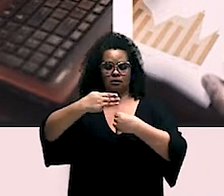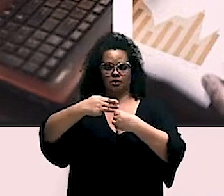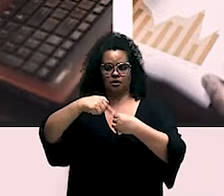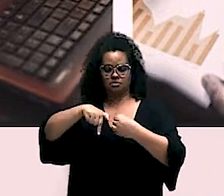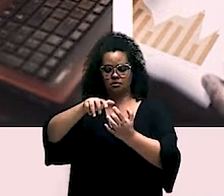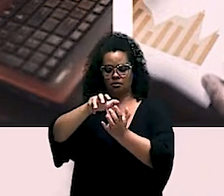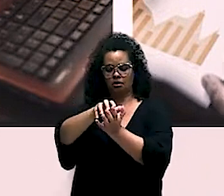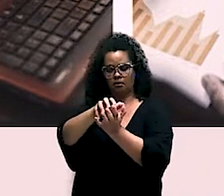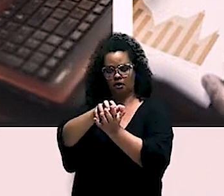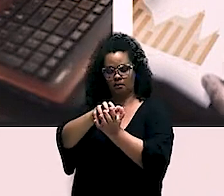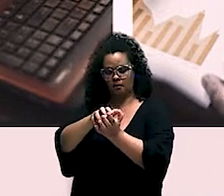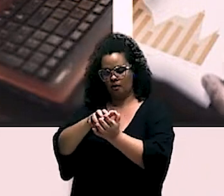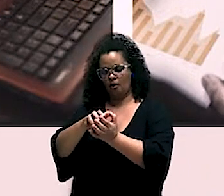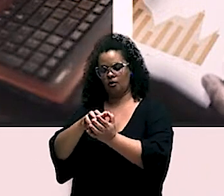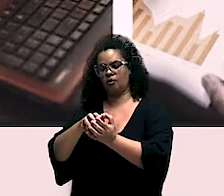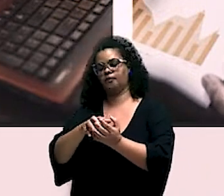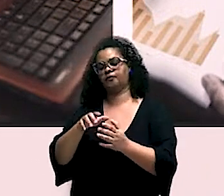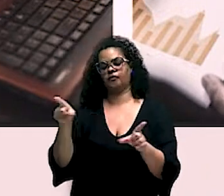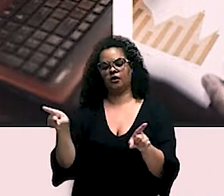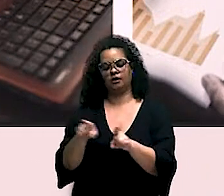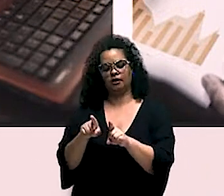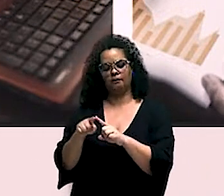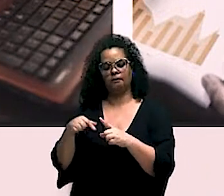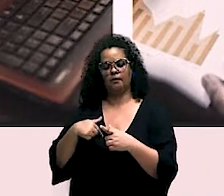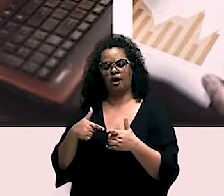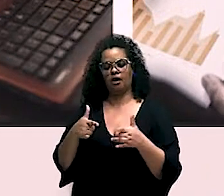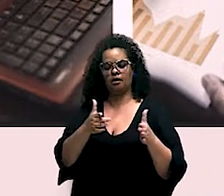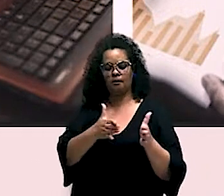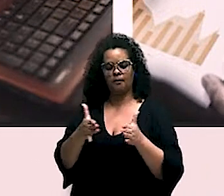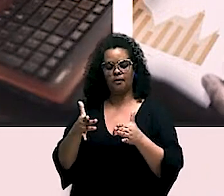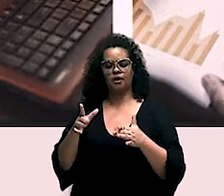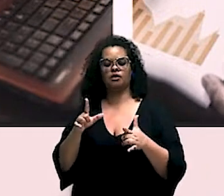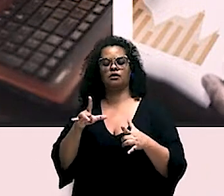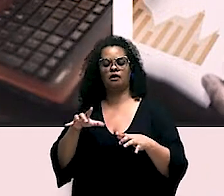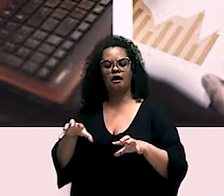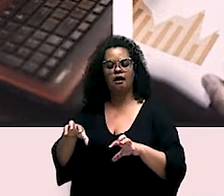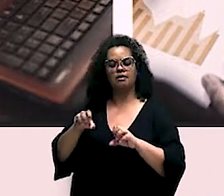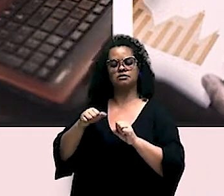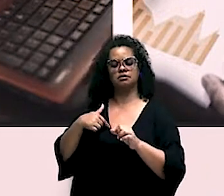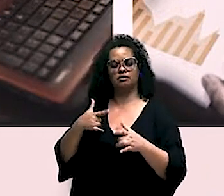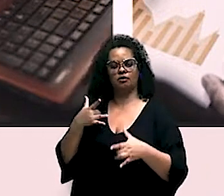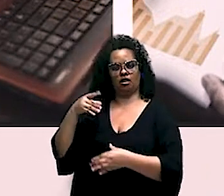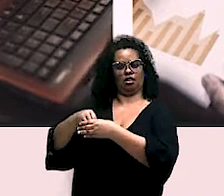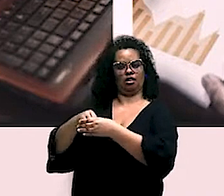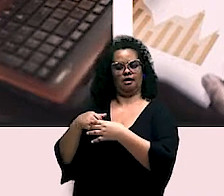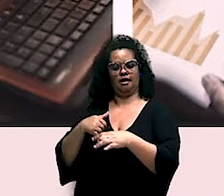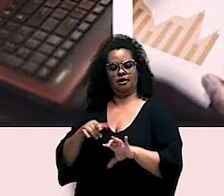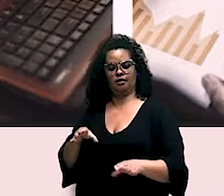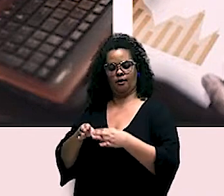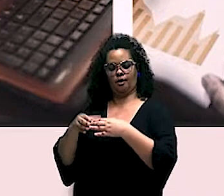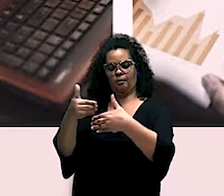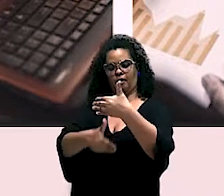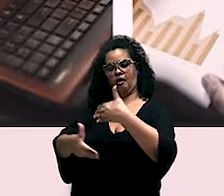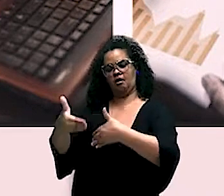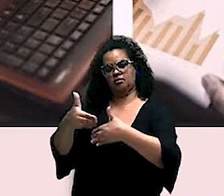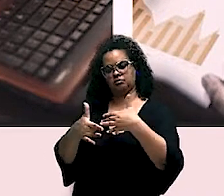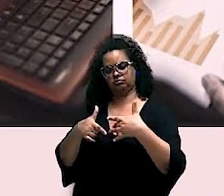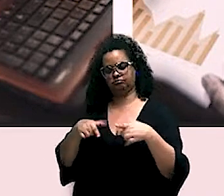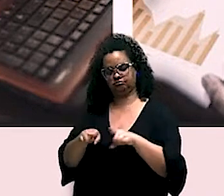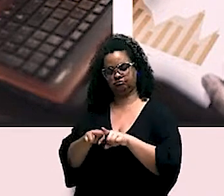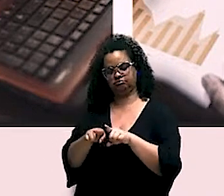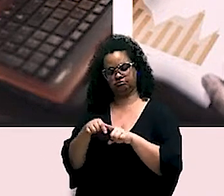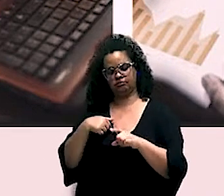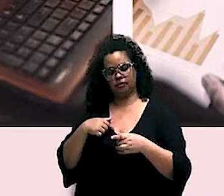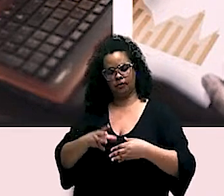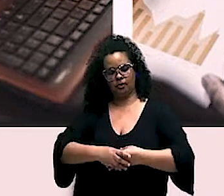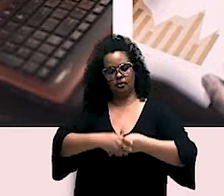Nesse mesmo ano, o TCE-PE ele aderiu ao Pacto pela Primeira Infância. Né? Então, por meio dessa